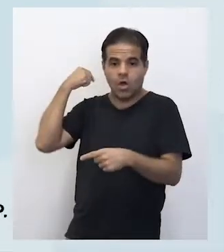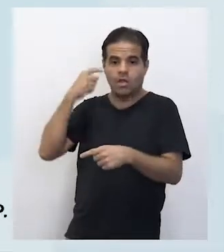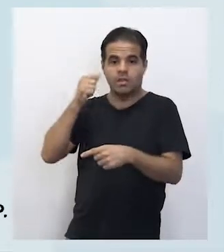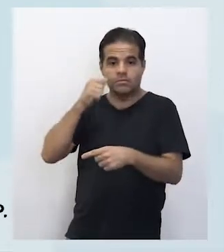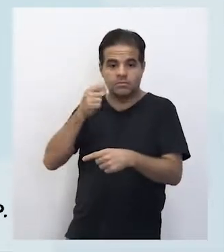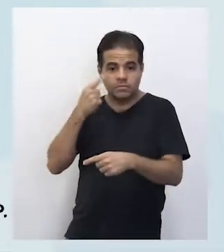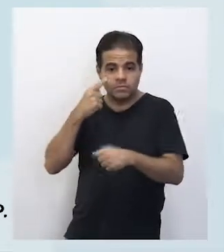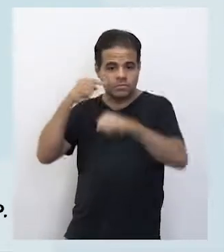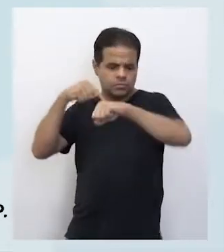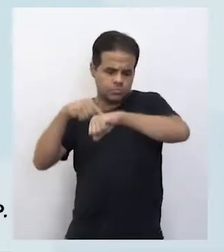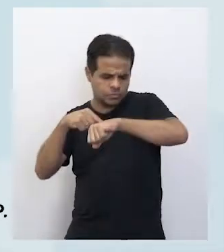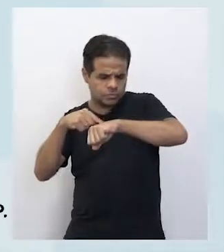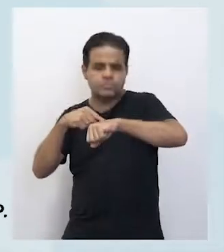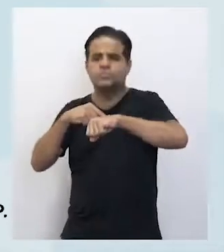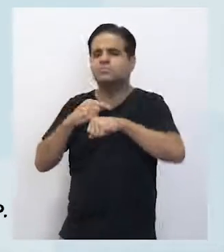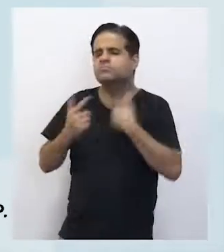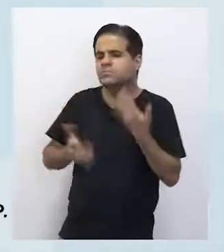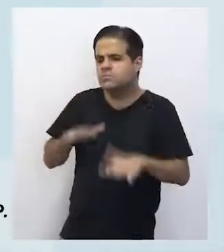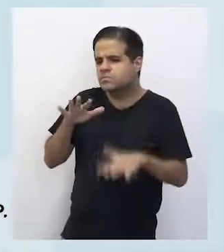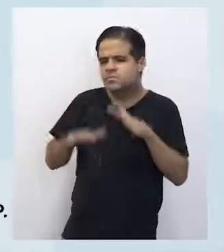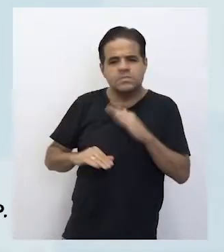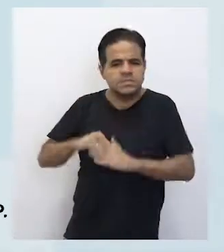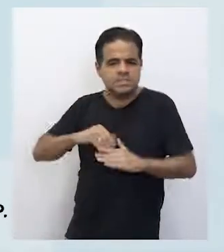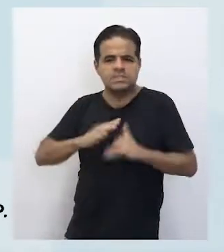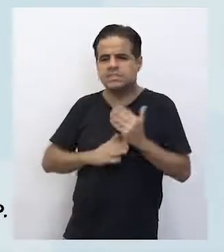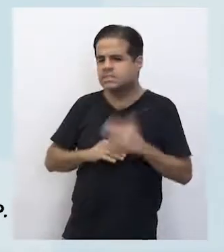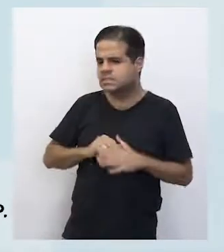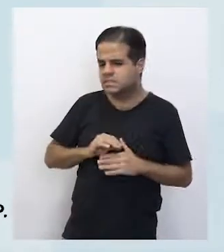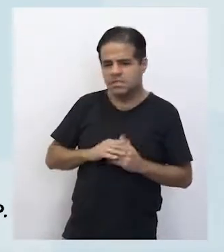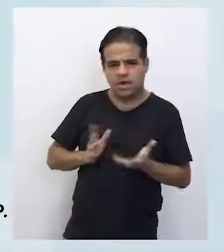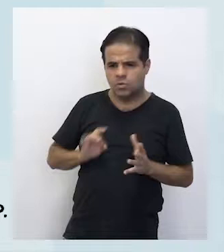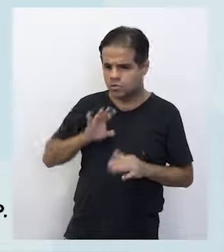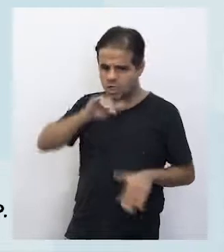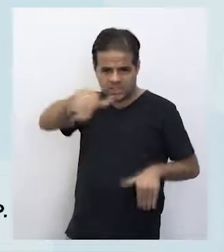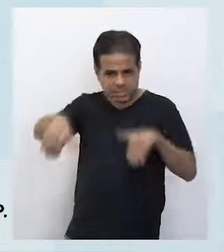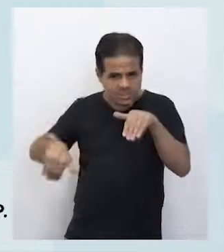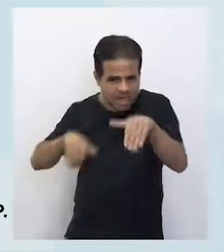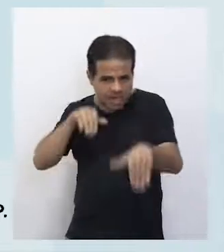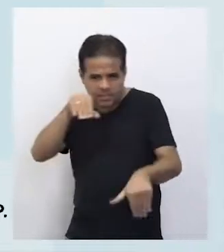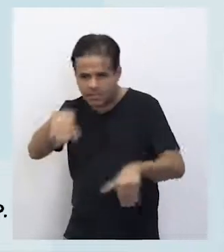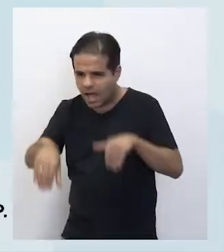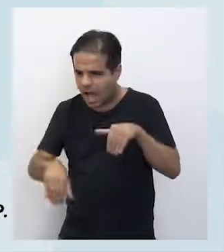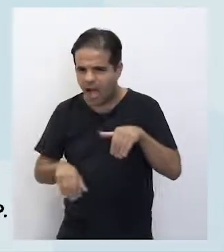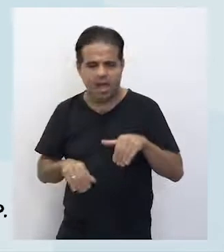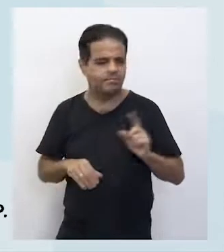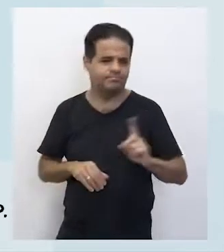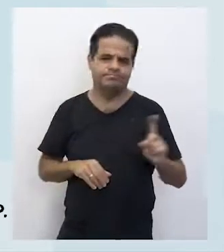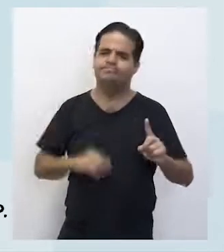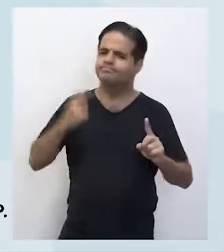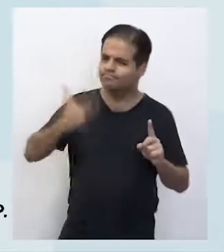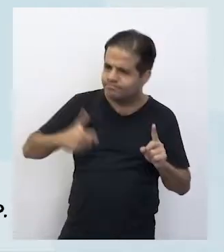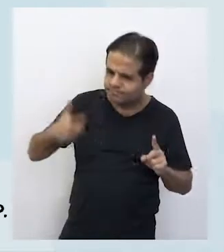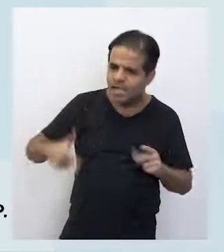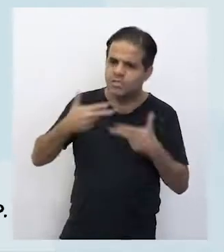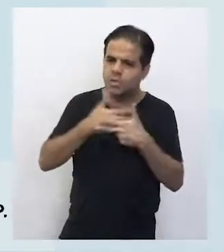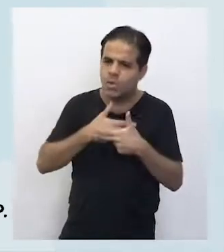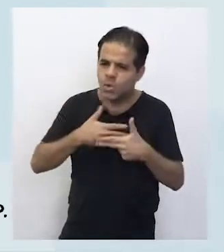relógio e tal. Mas qual foi a provável ação? Não foi só a ação de nadar. Vem muita